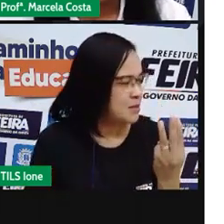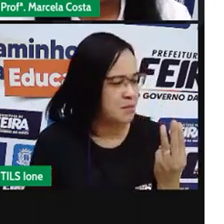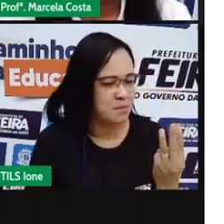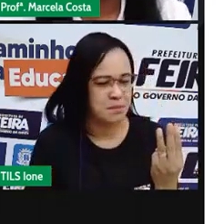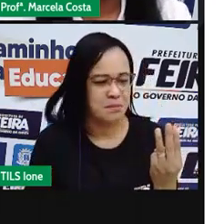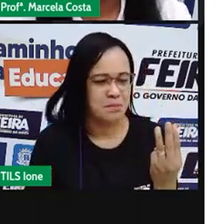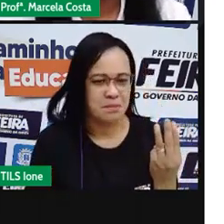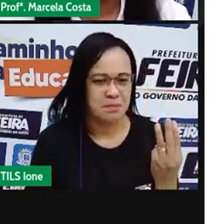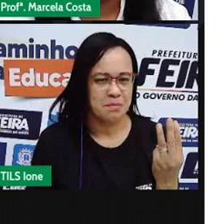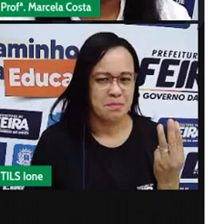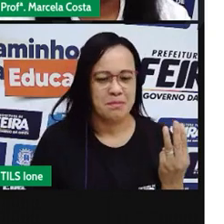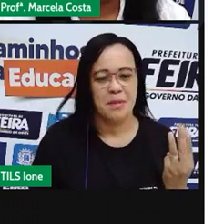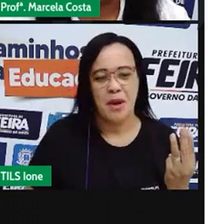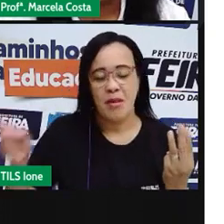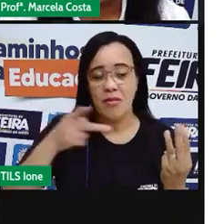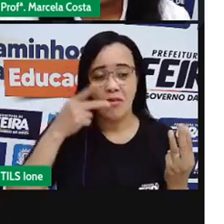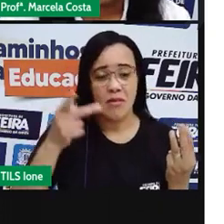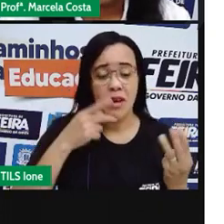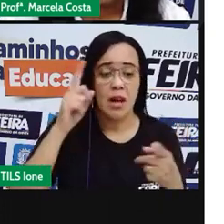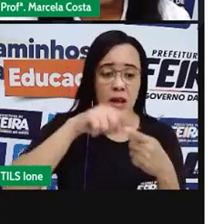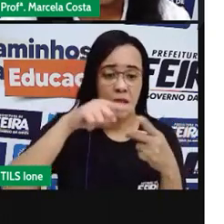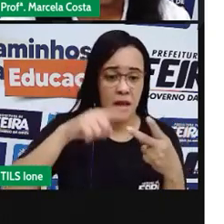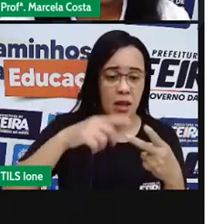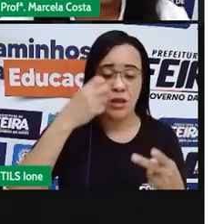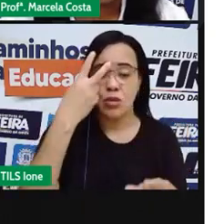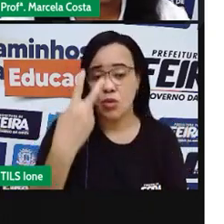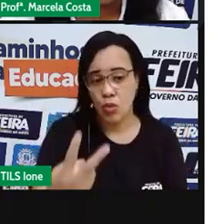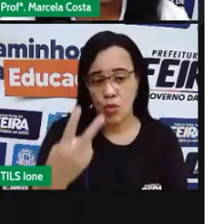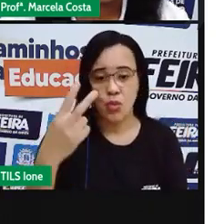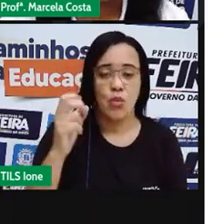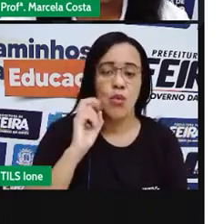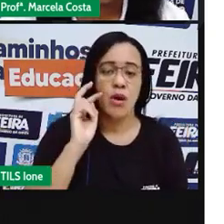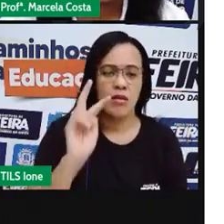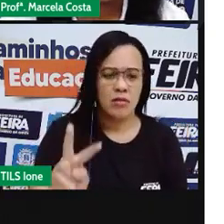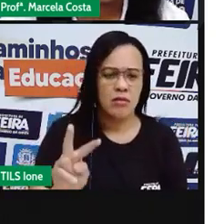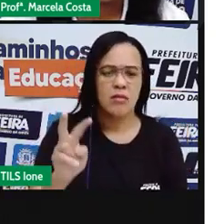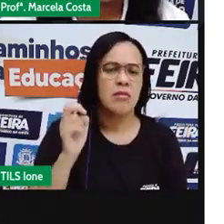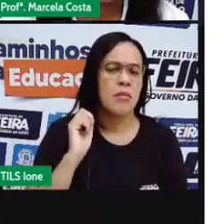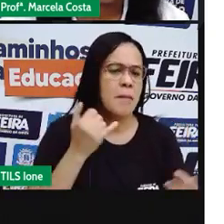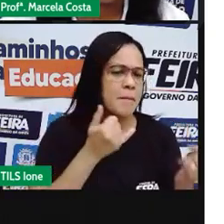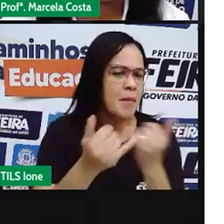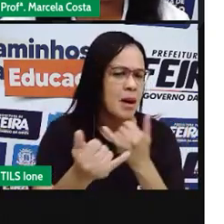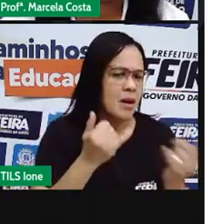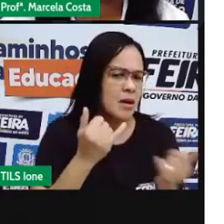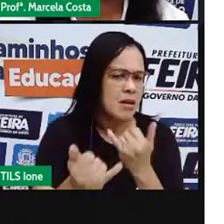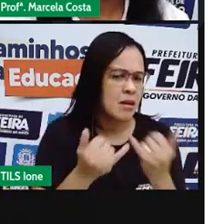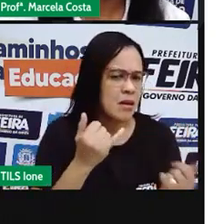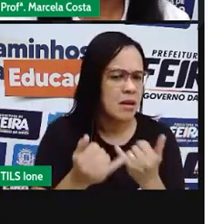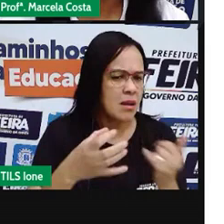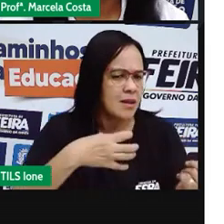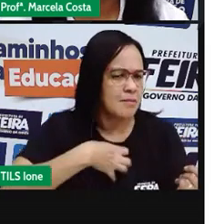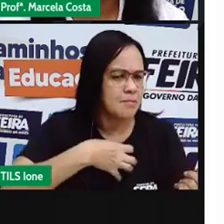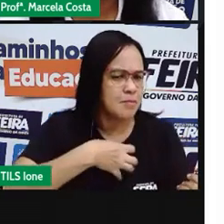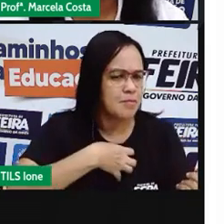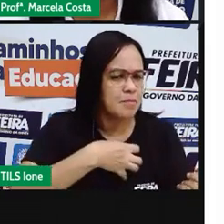Eu vou falar duas palavras que estão escritas aqui para você ver a similaridade que tem.